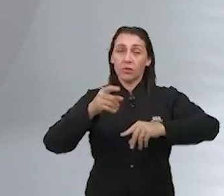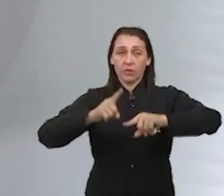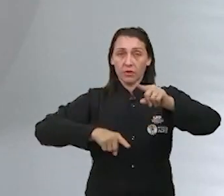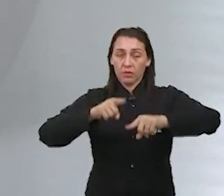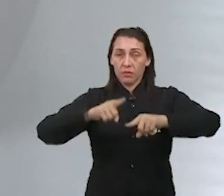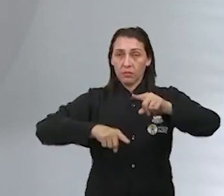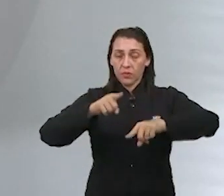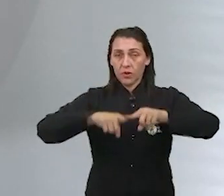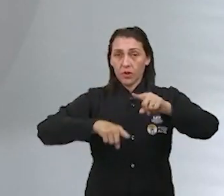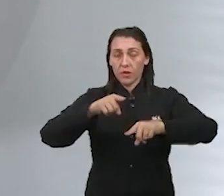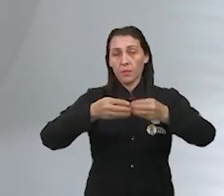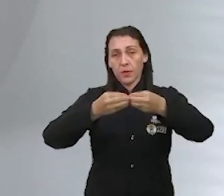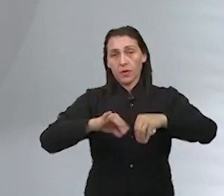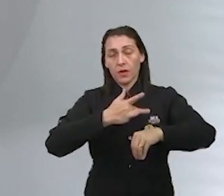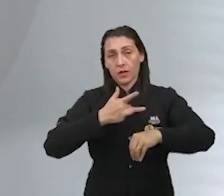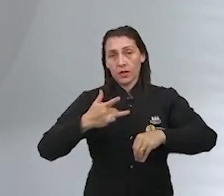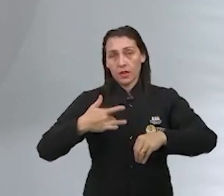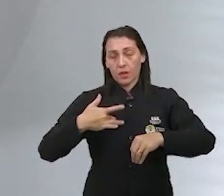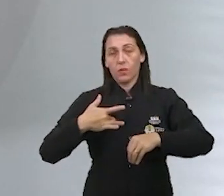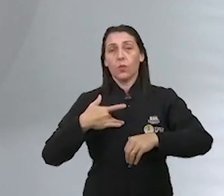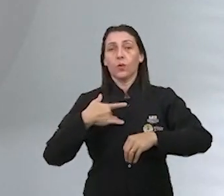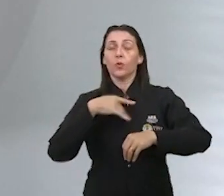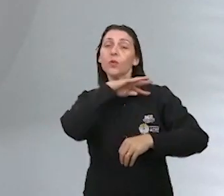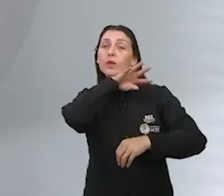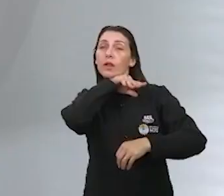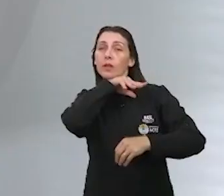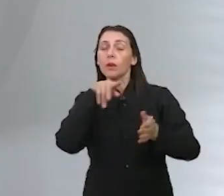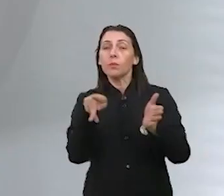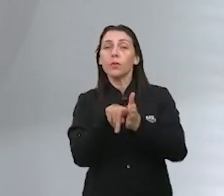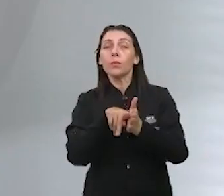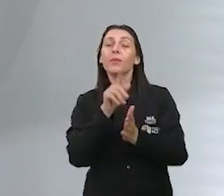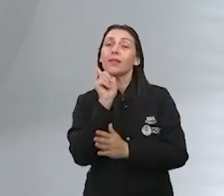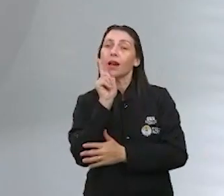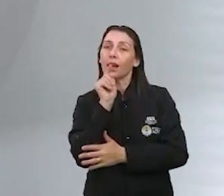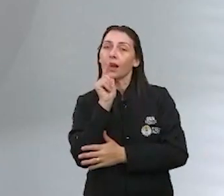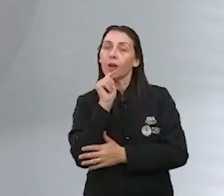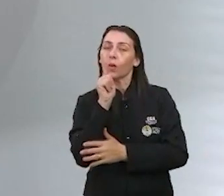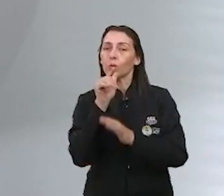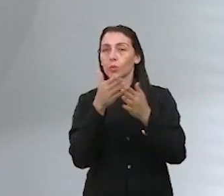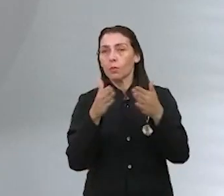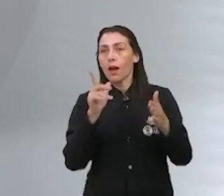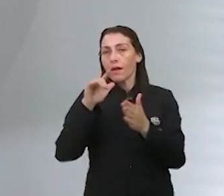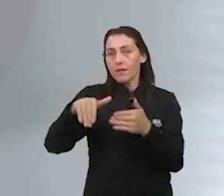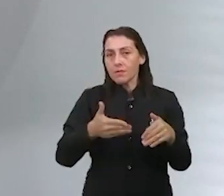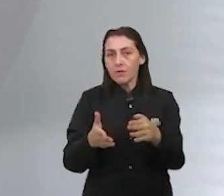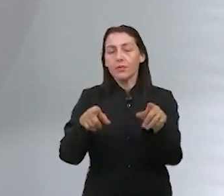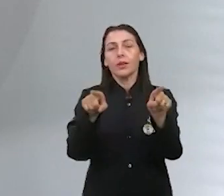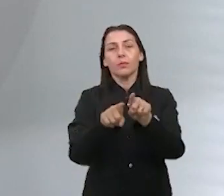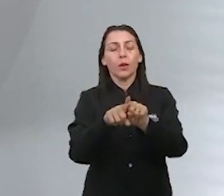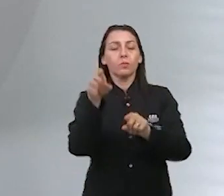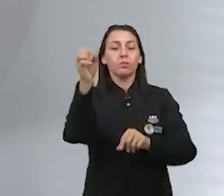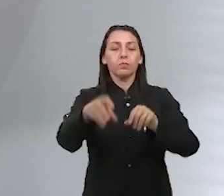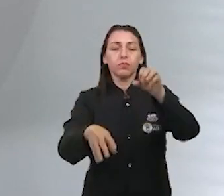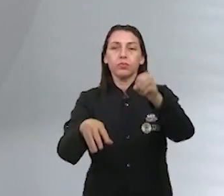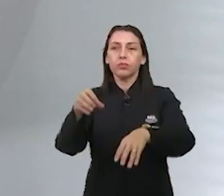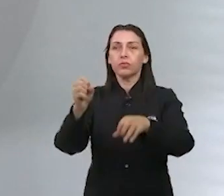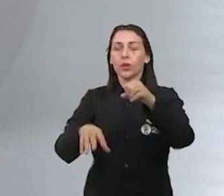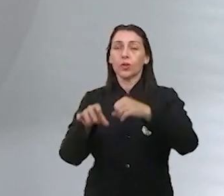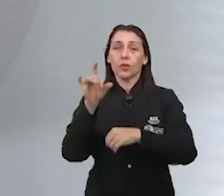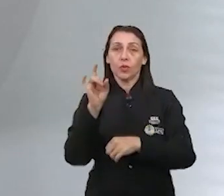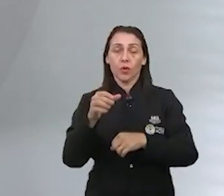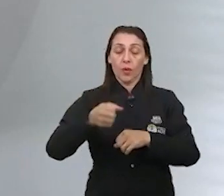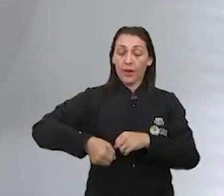objetos, resíduos, que nós deveríamos descartar de forma correta e acaba sendo jogado num rio. E você acha que apenas